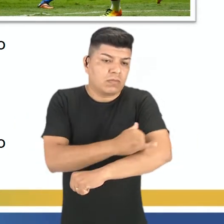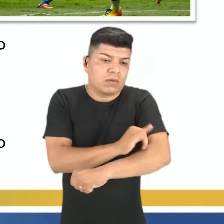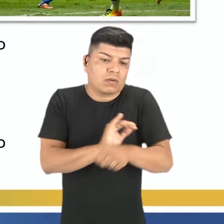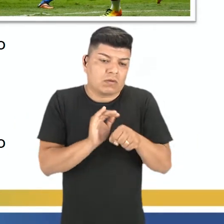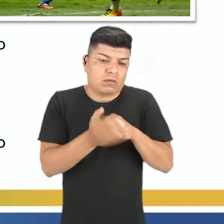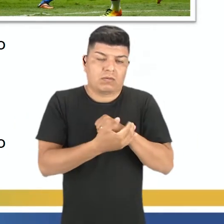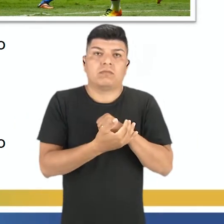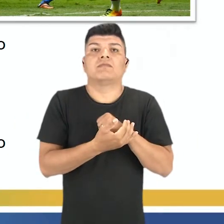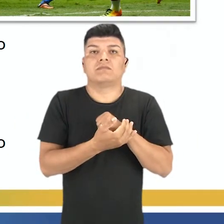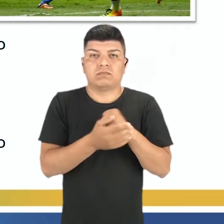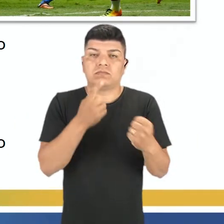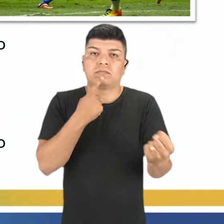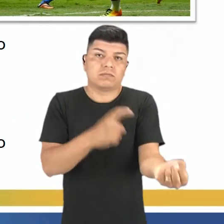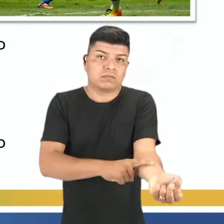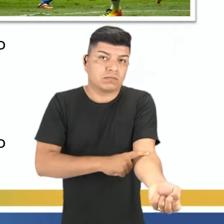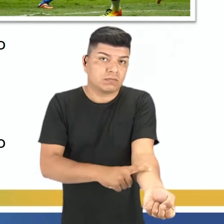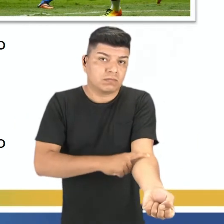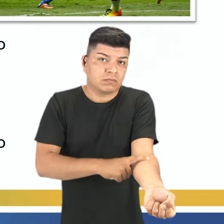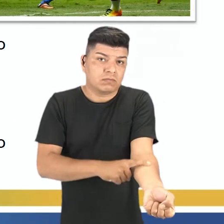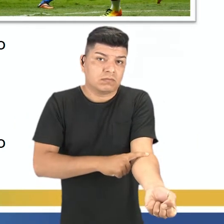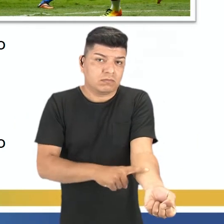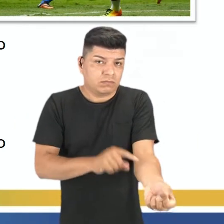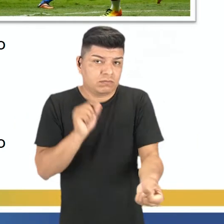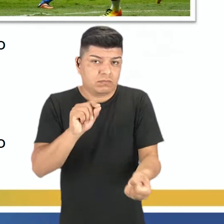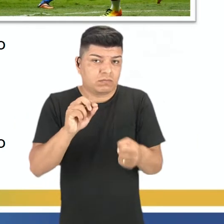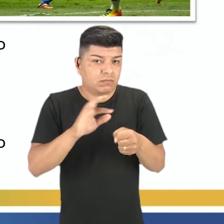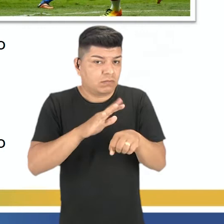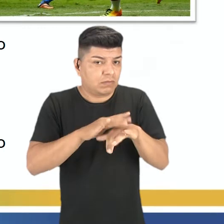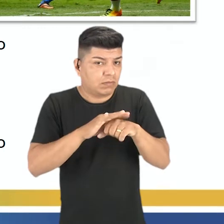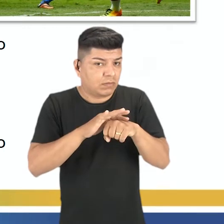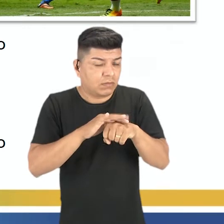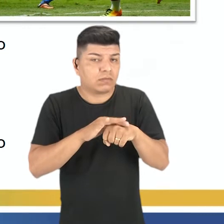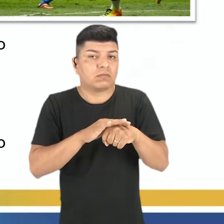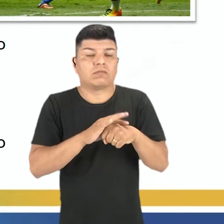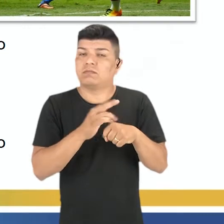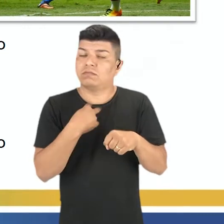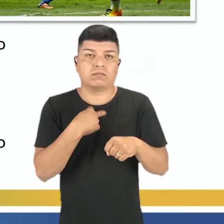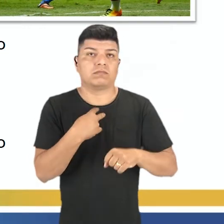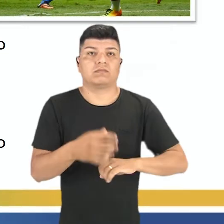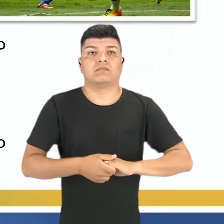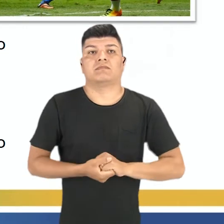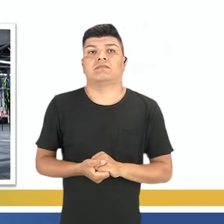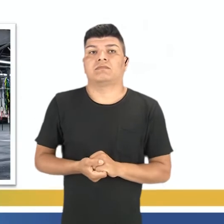parede dos vasos, para resultar em doenças do sistema circulatório.